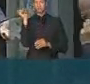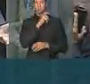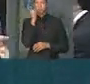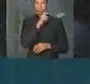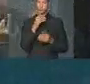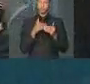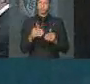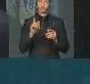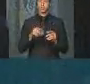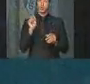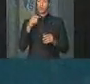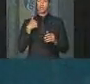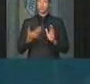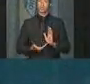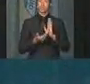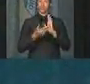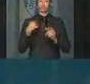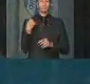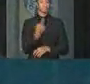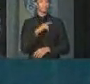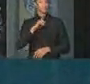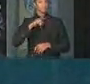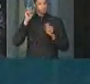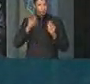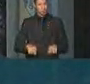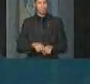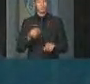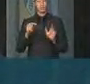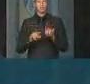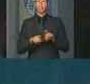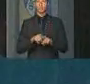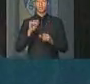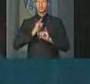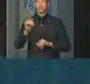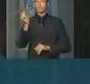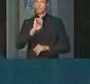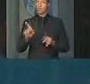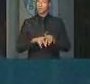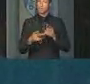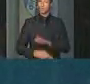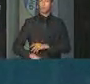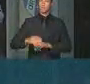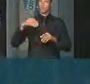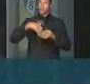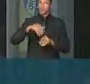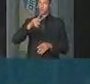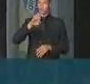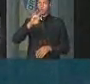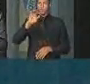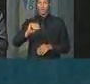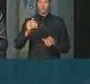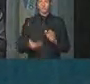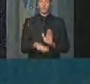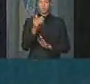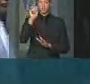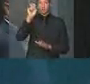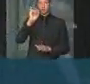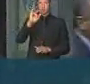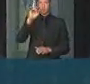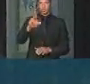é de mentirinha e aqui no Congresso nós temos que manifestar também temos que dizer não a este veto que aumenta o imposto